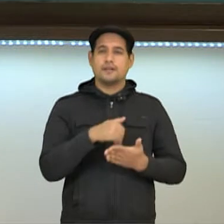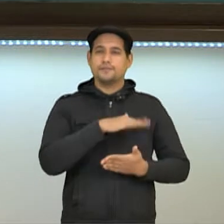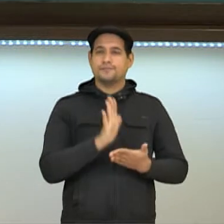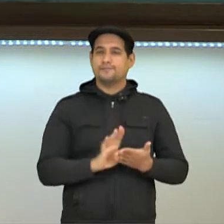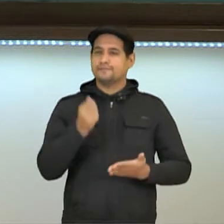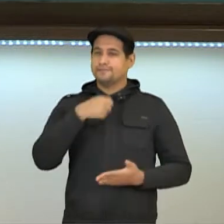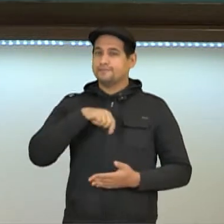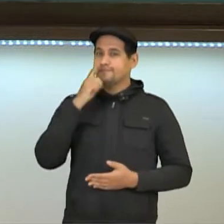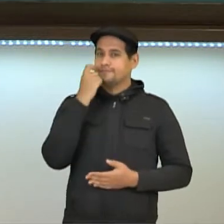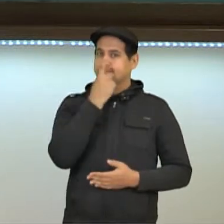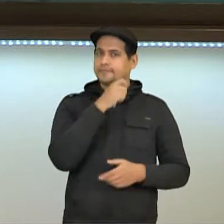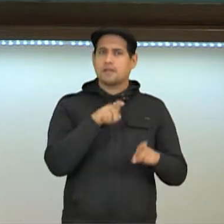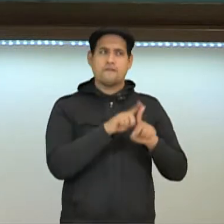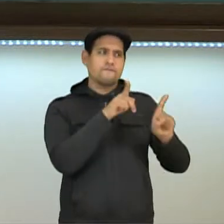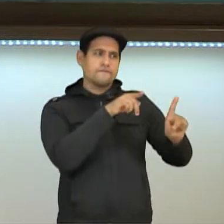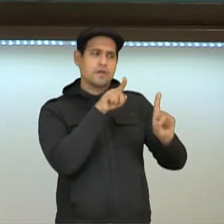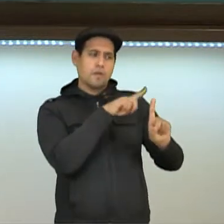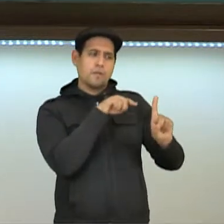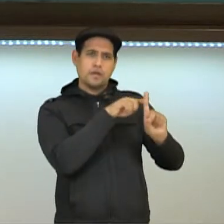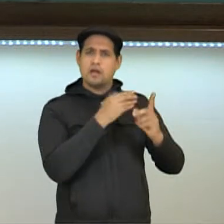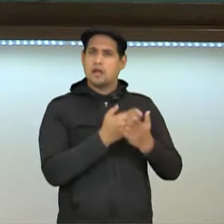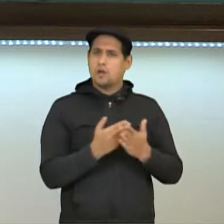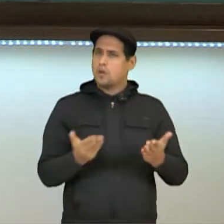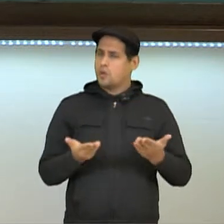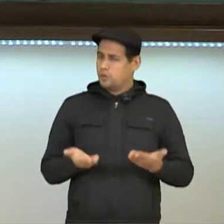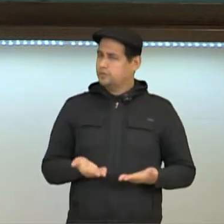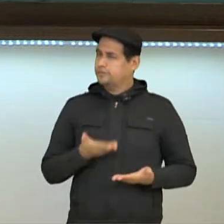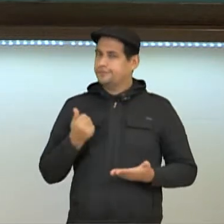Tá? Vamos ver os objetivos da nossa aula de hoje?